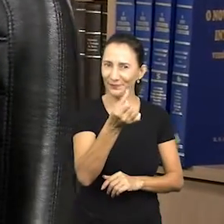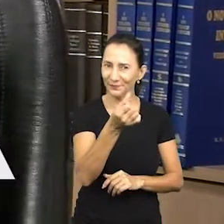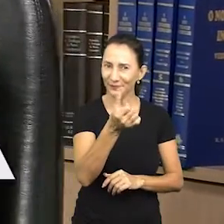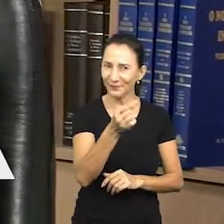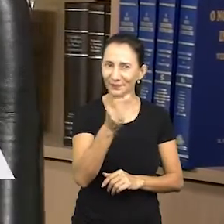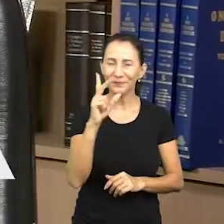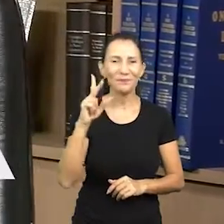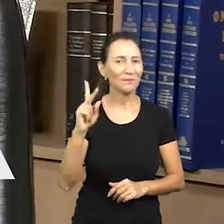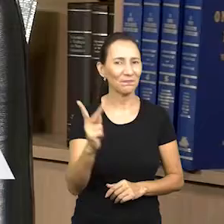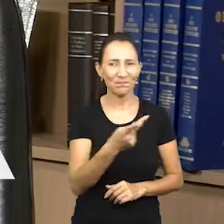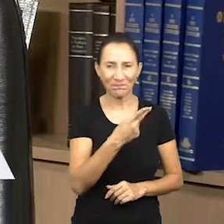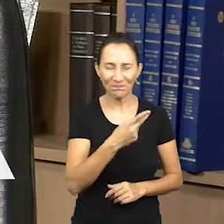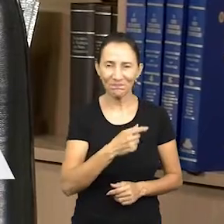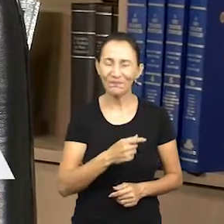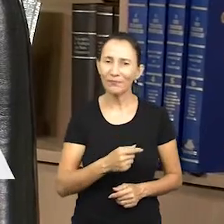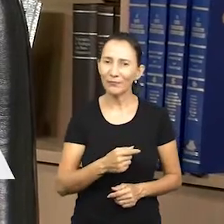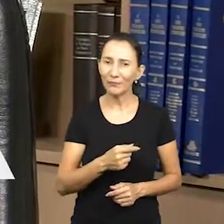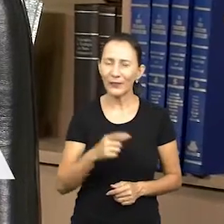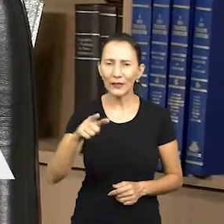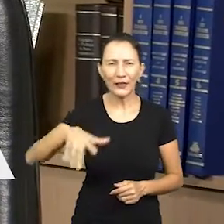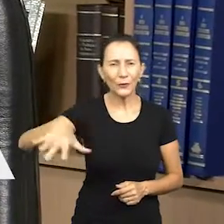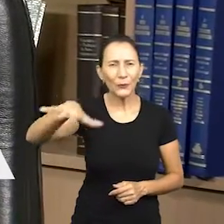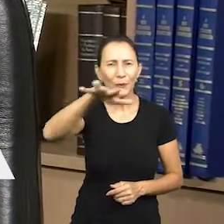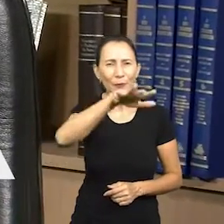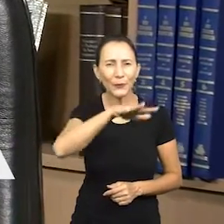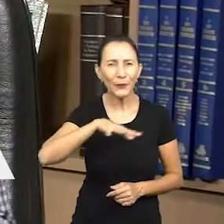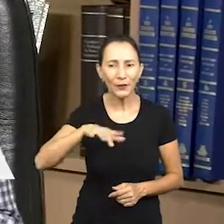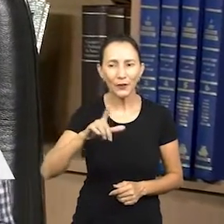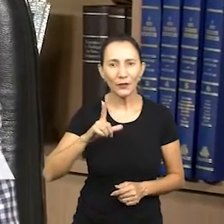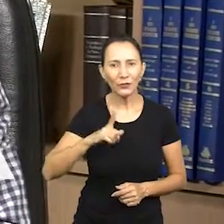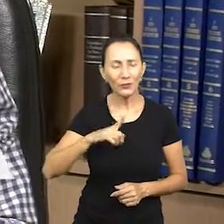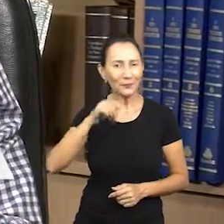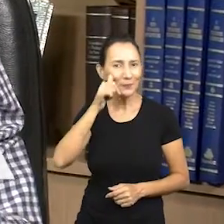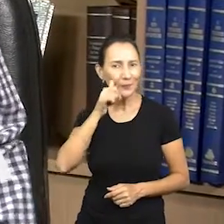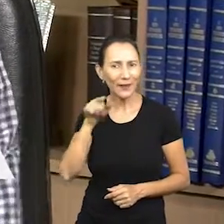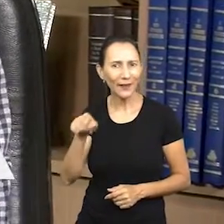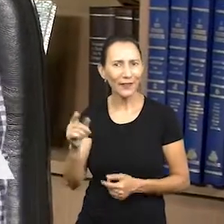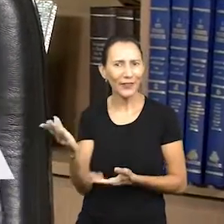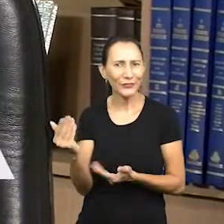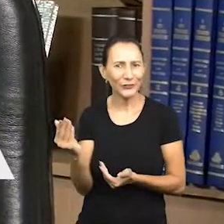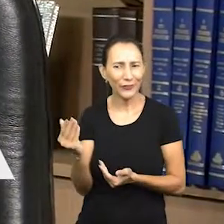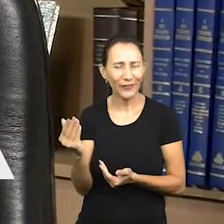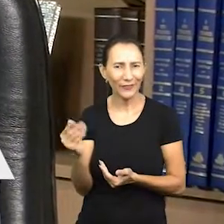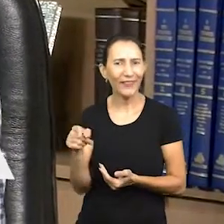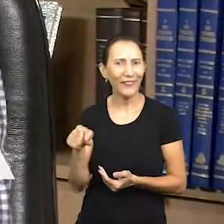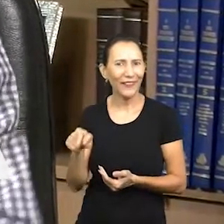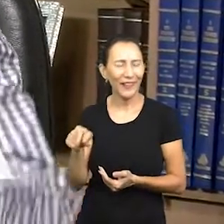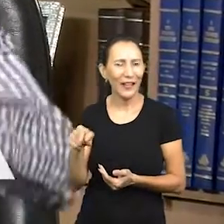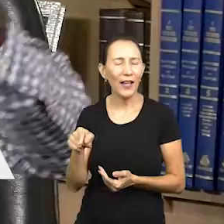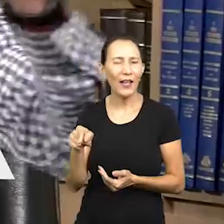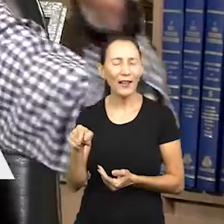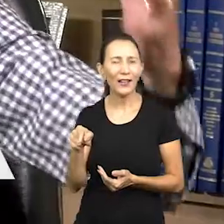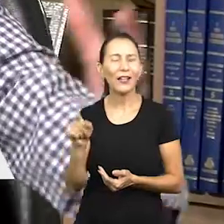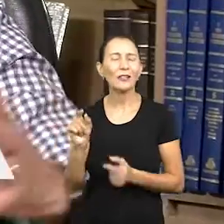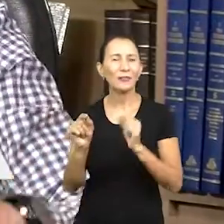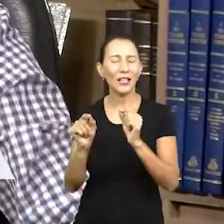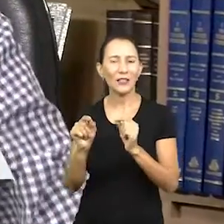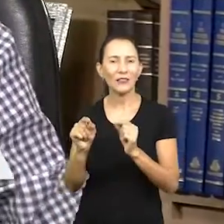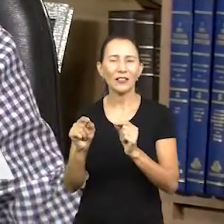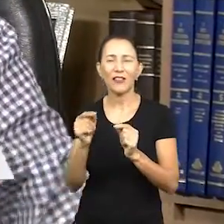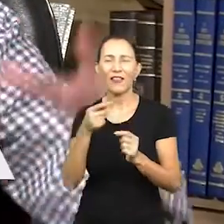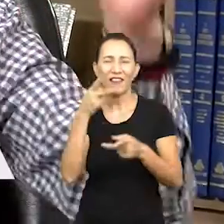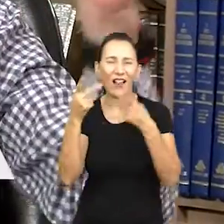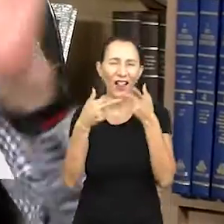e ali naquele lugar tinha uma jovem, que dava lucro aos seus senhores. Paulo poderia ter chegado